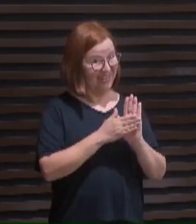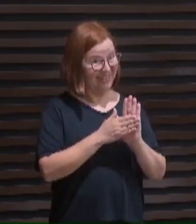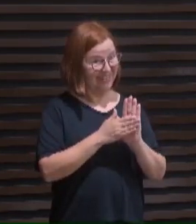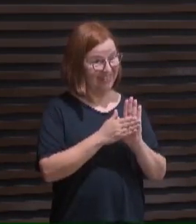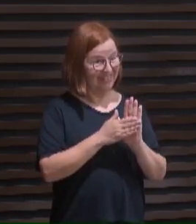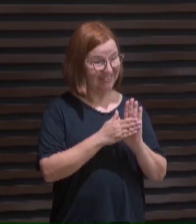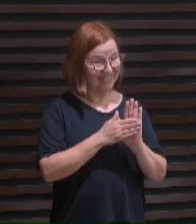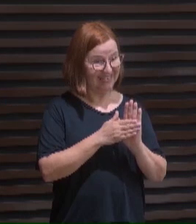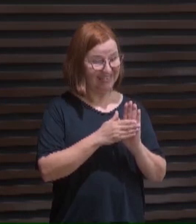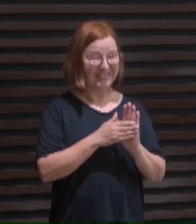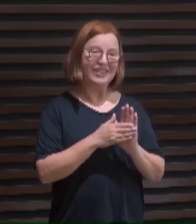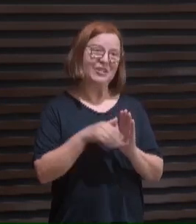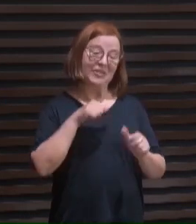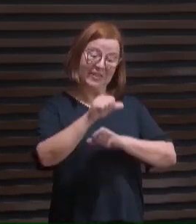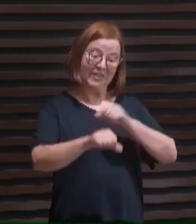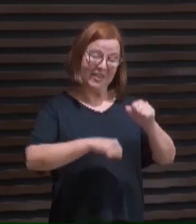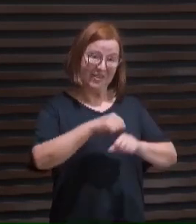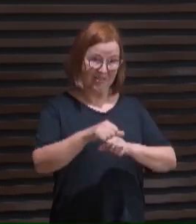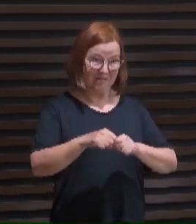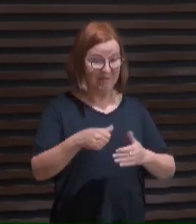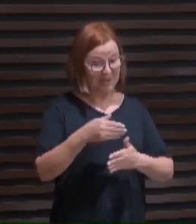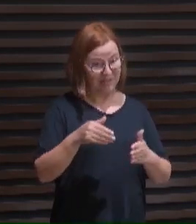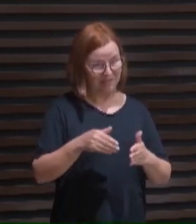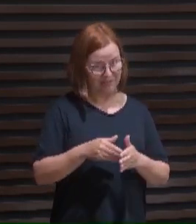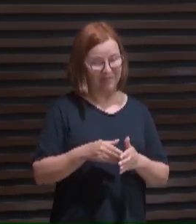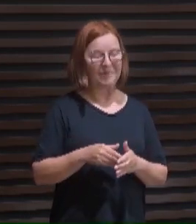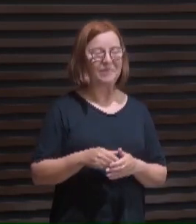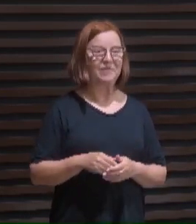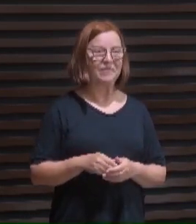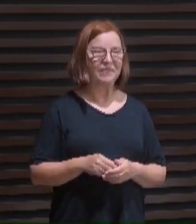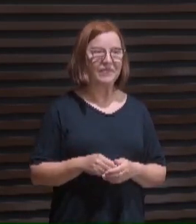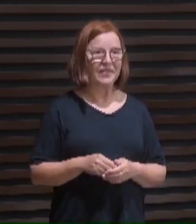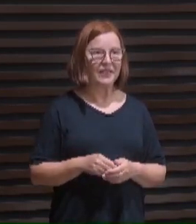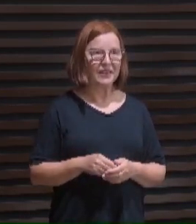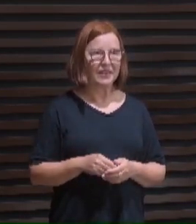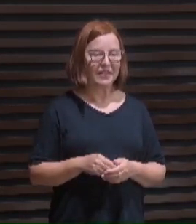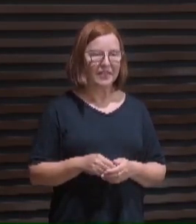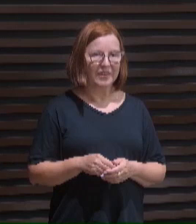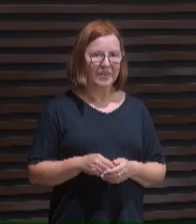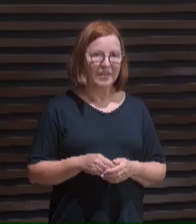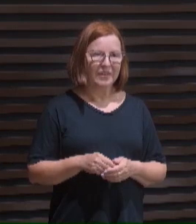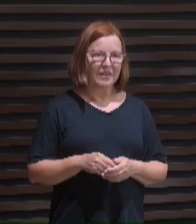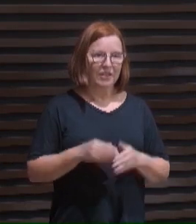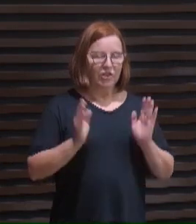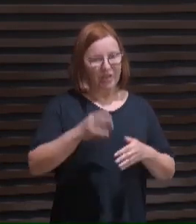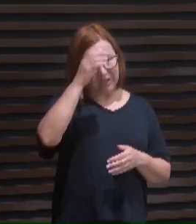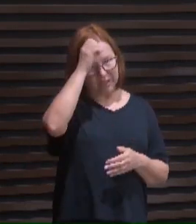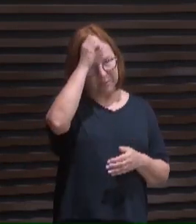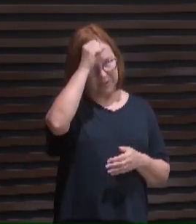tudo isto, em razão do pecado. Nós fizemos uma série de textos e